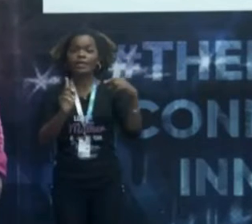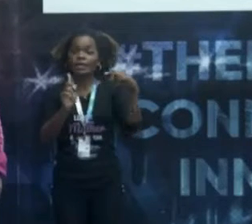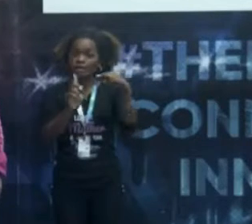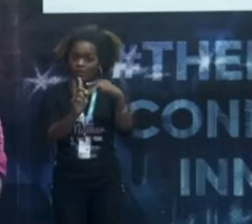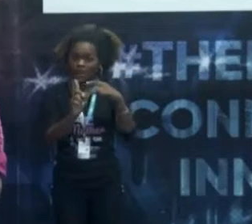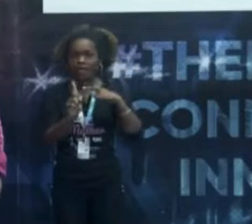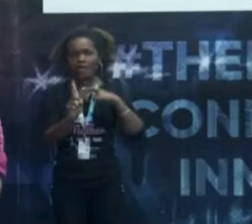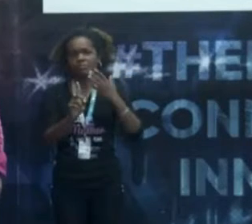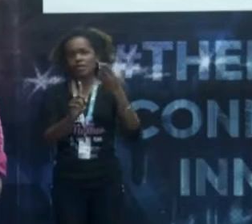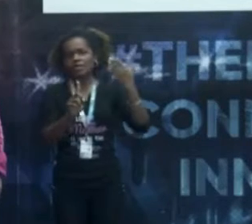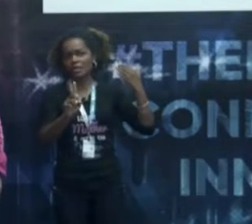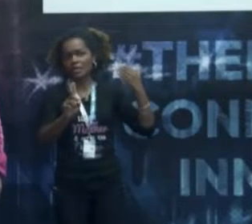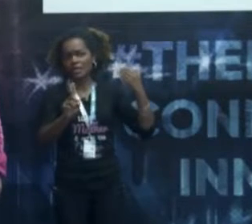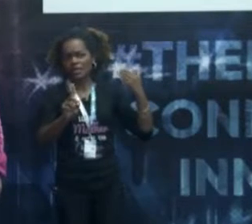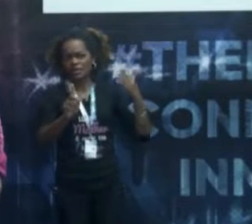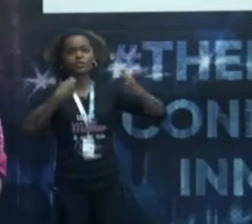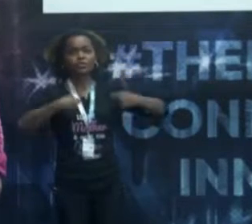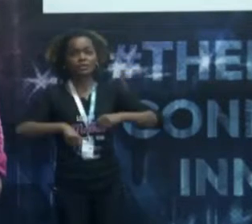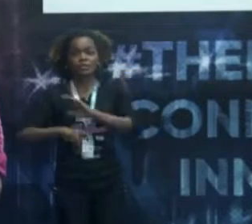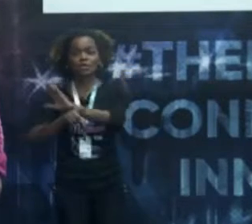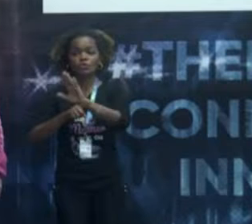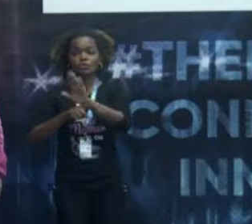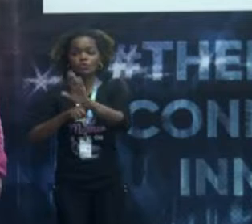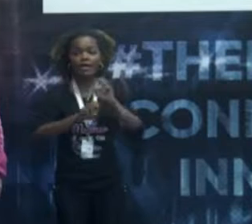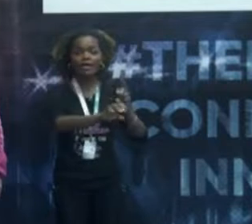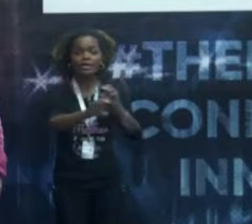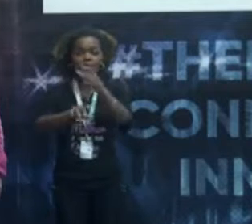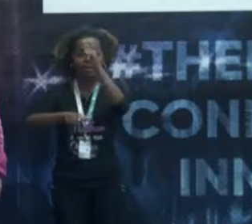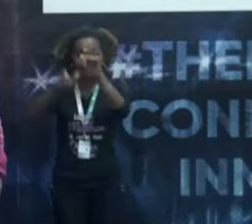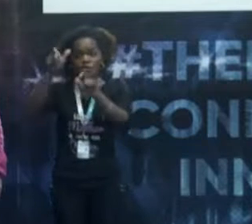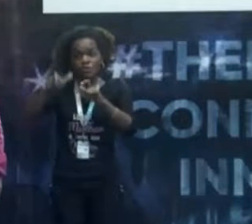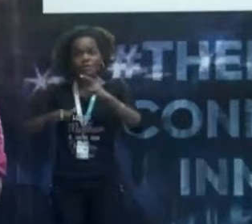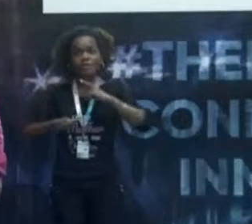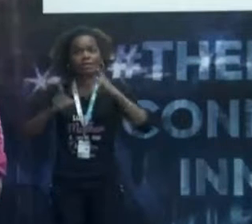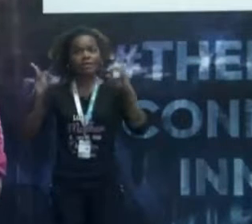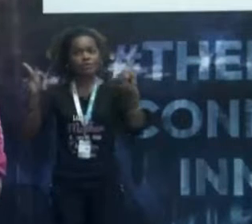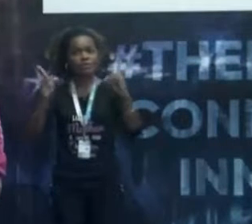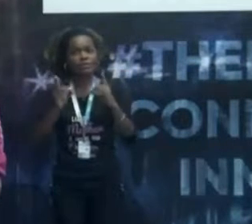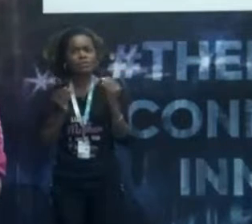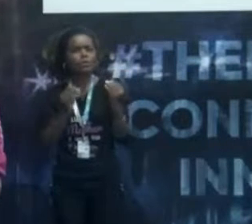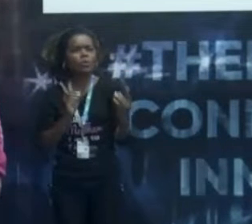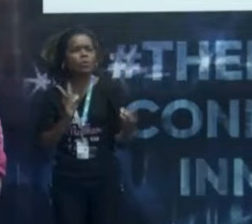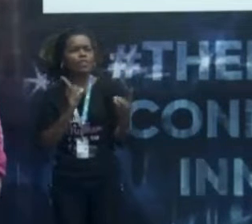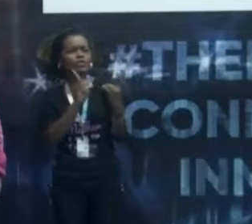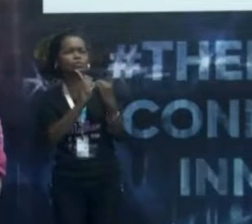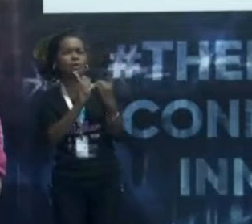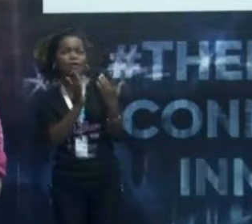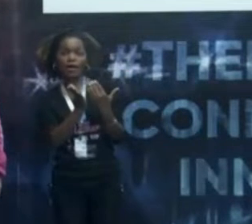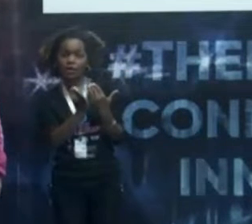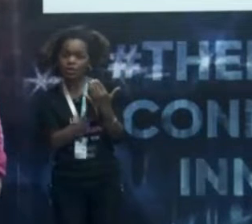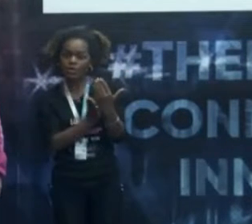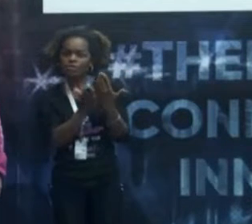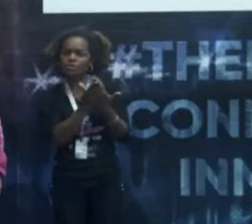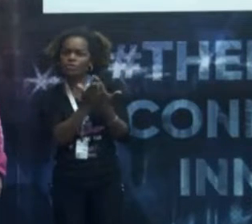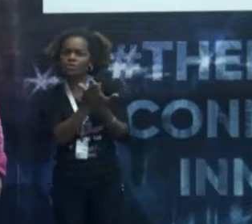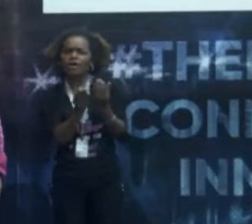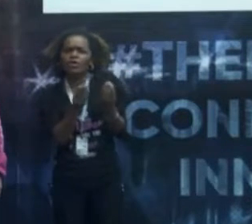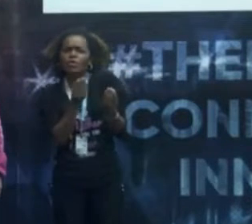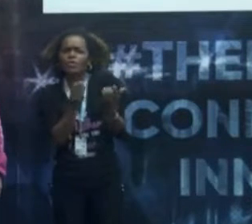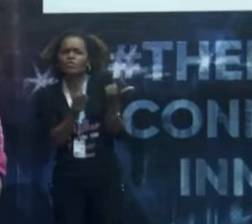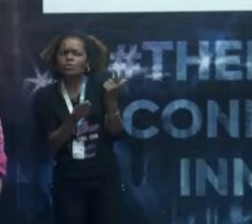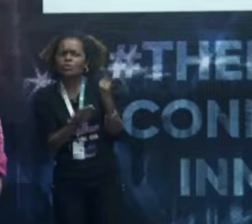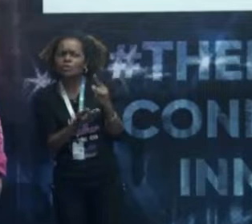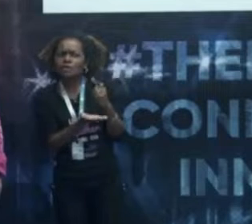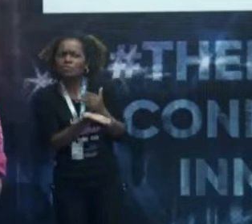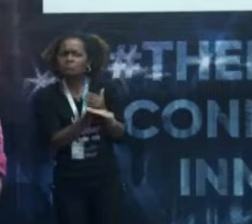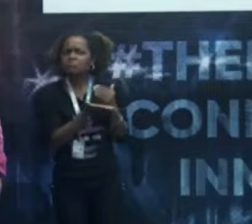então, precisa treinar essas pessoas para atender pessoas com deficiência, né, então foi aí que eu comecei a estudar isso, como a gente faz isso da melhor forma, como